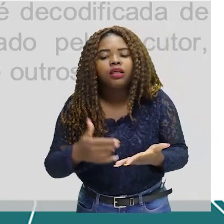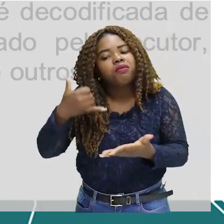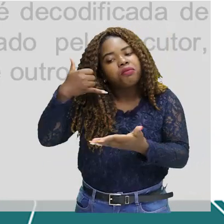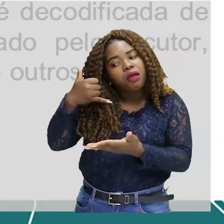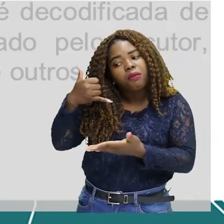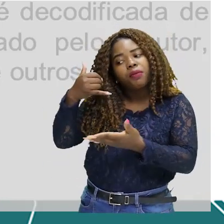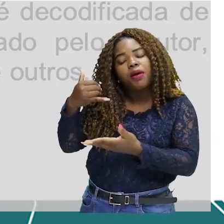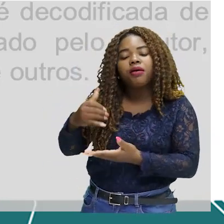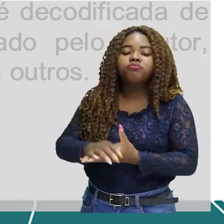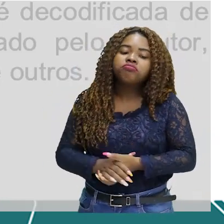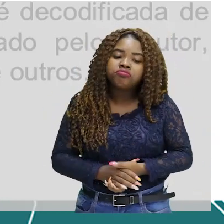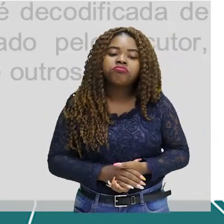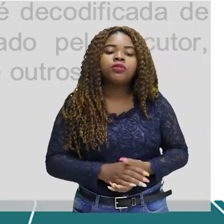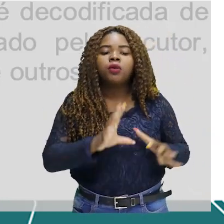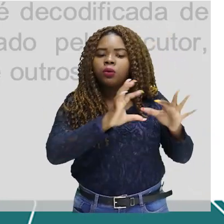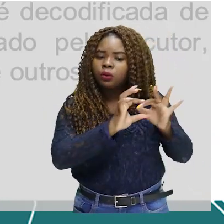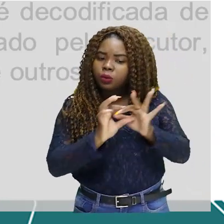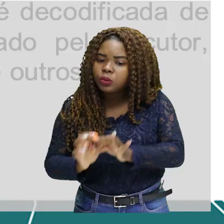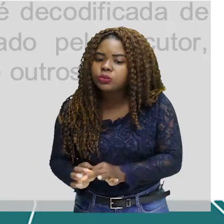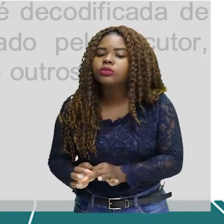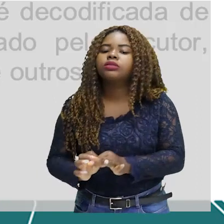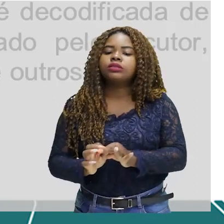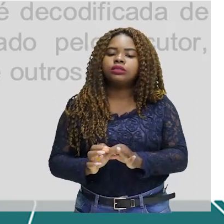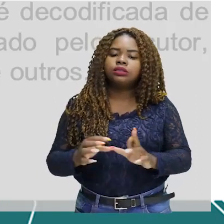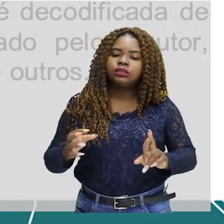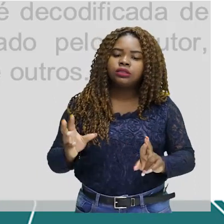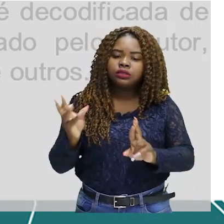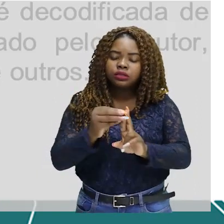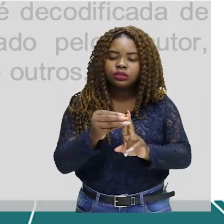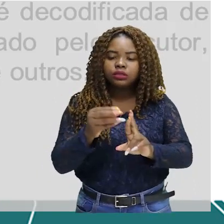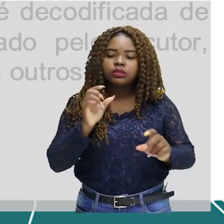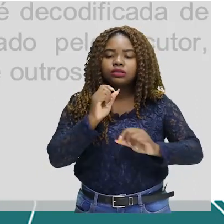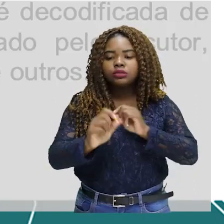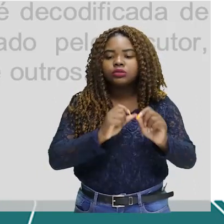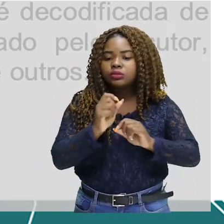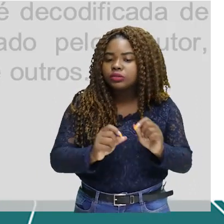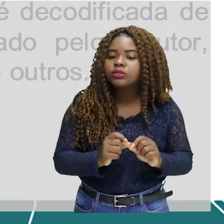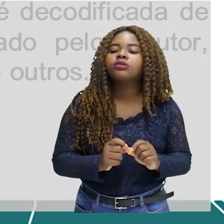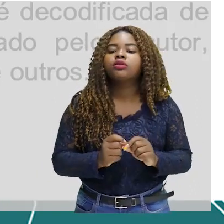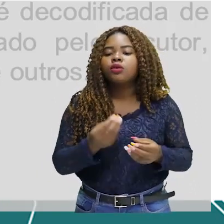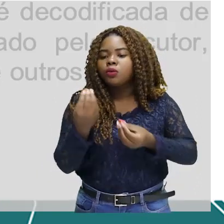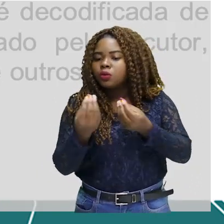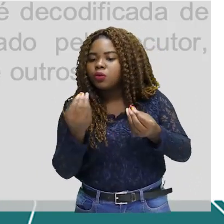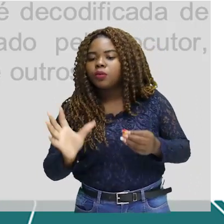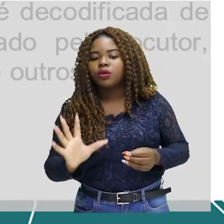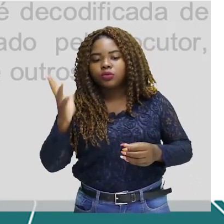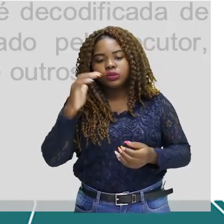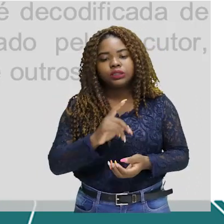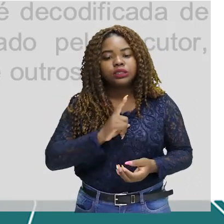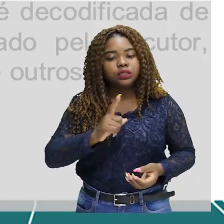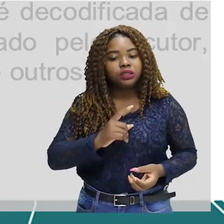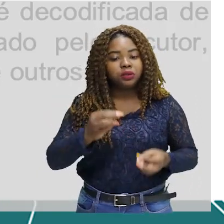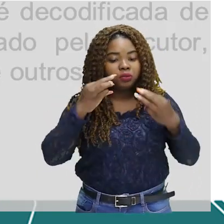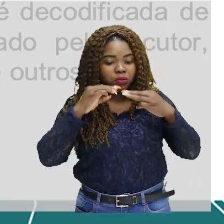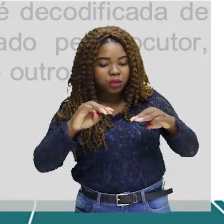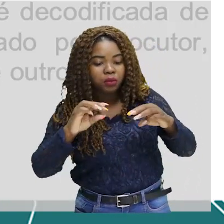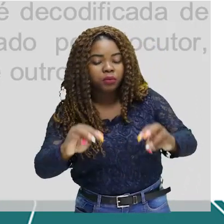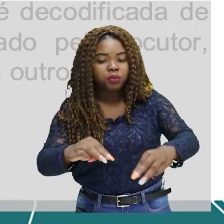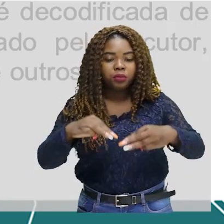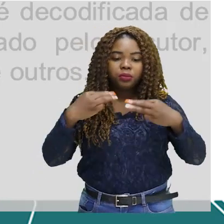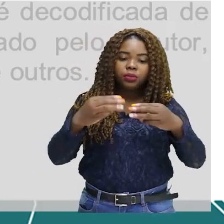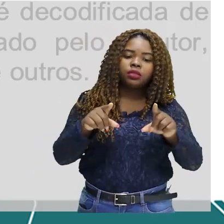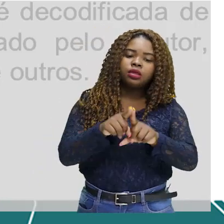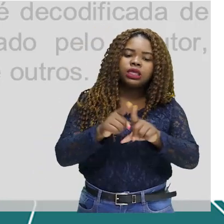outros. O contexto, também chamado de referente, trata-se da situação comunicativa em que estão inseridos o emissor e o receptor,